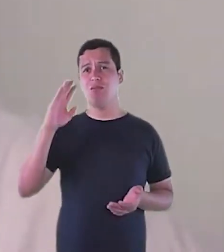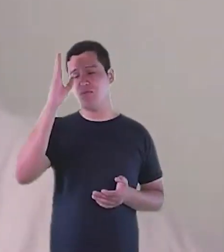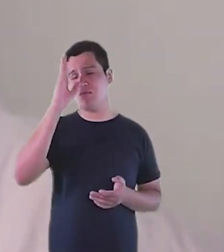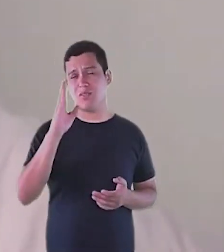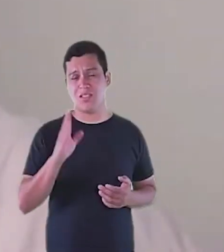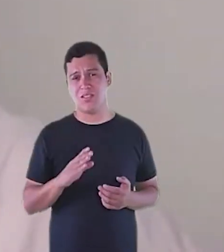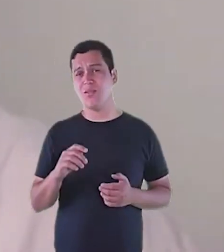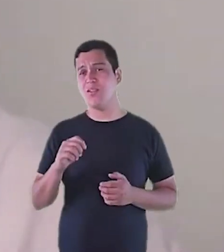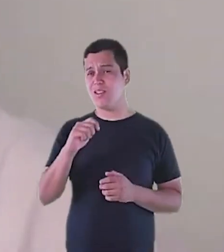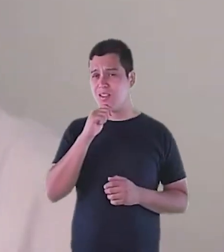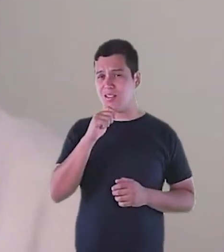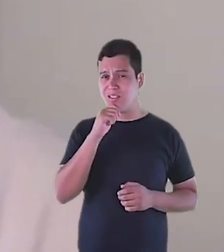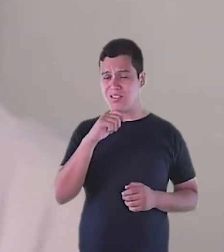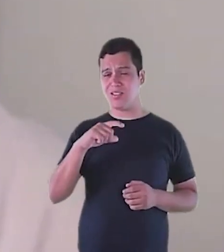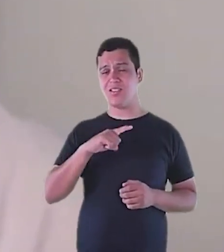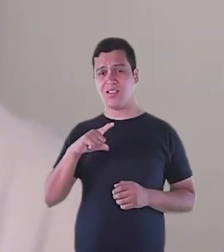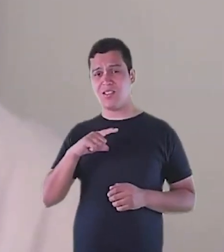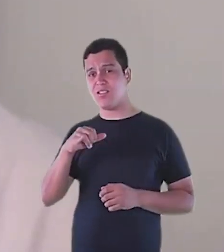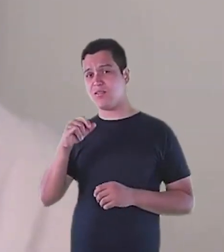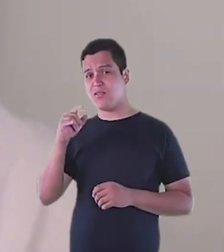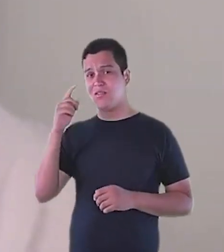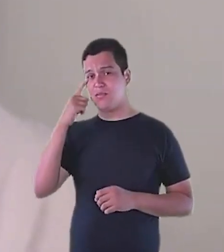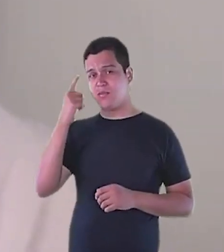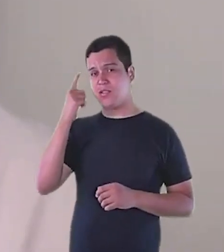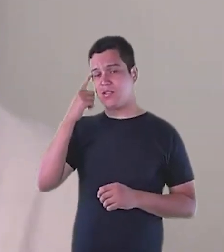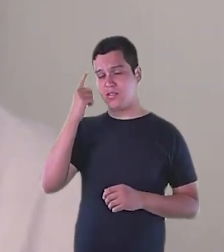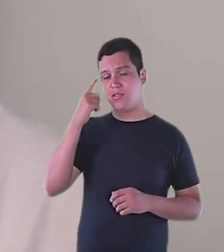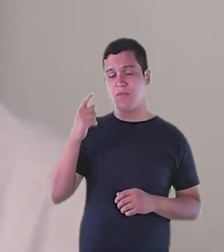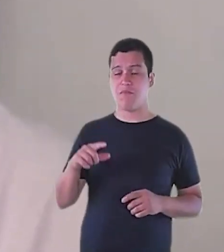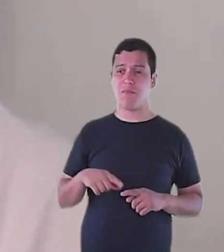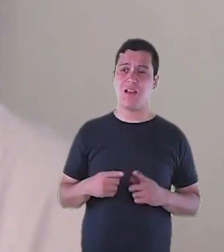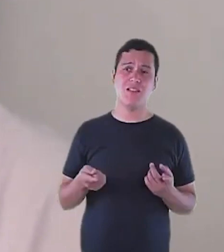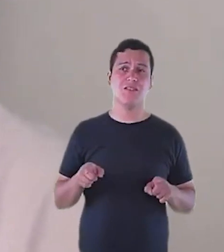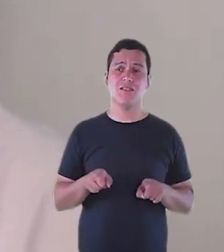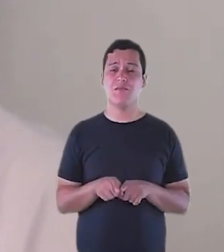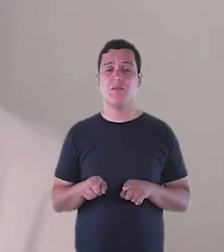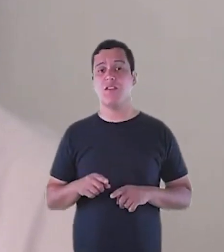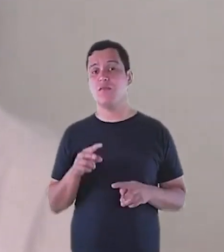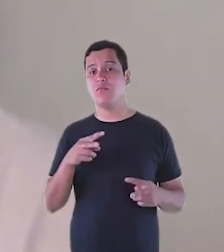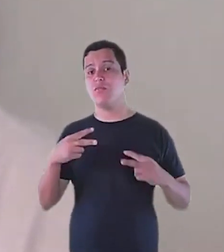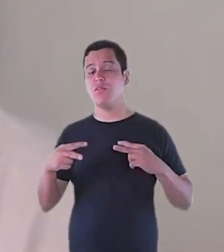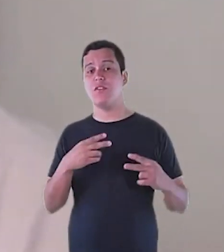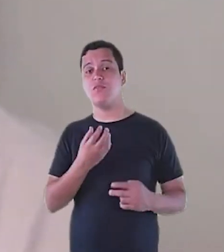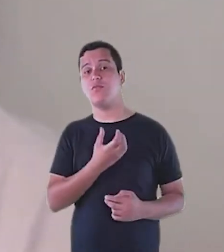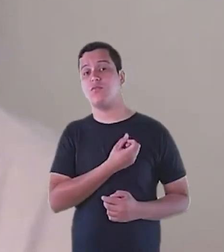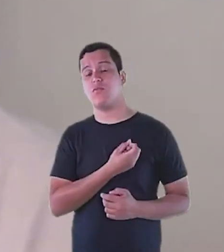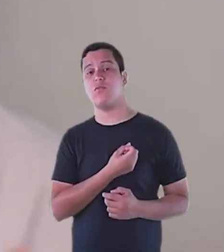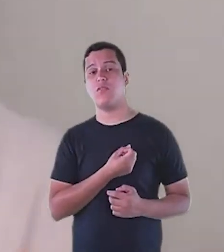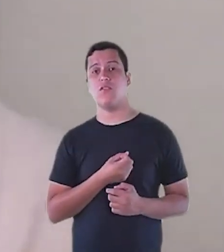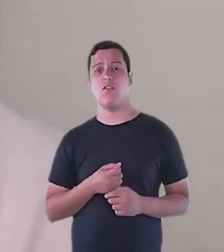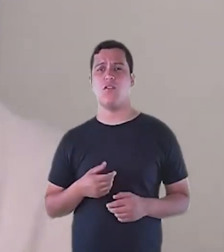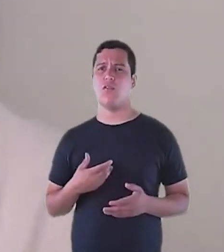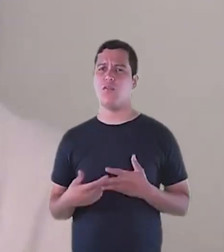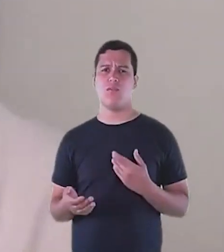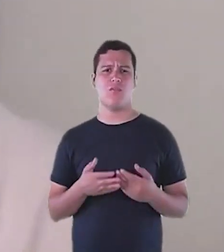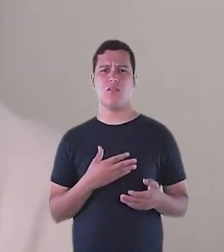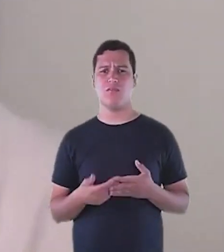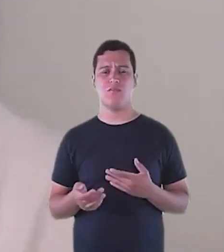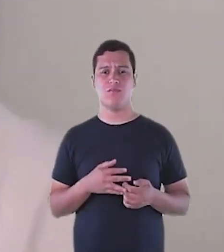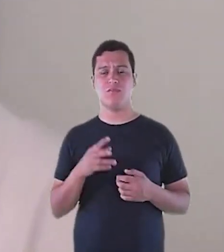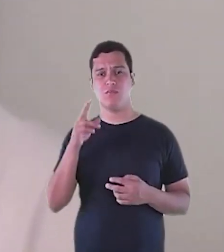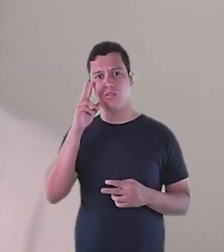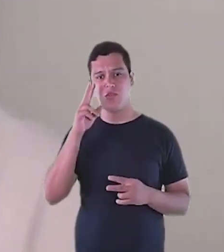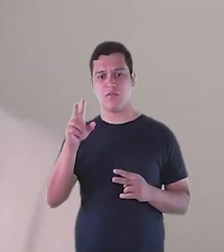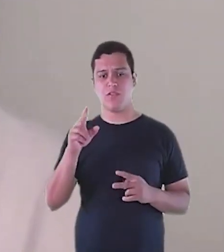na geografia, mas é segregado também nos números. Por qualquer critério que você queira medir o Brasil, os chamados